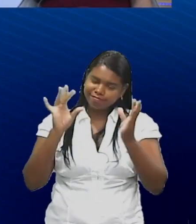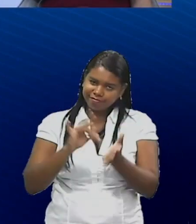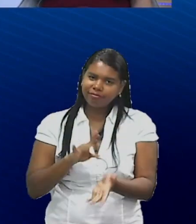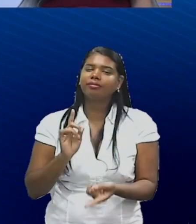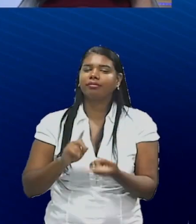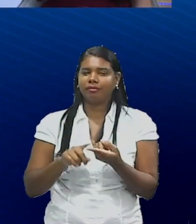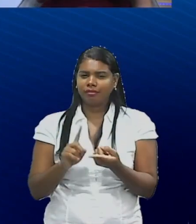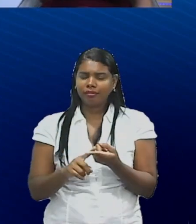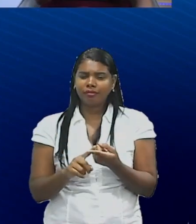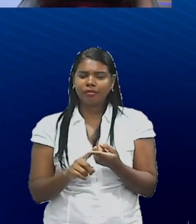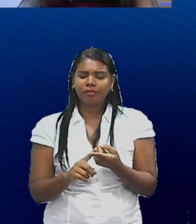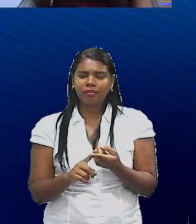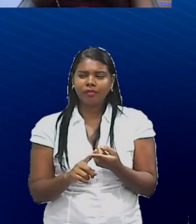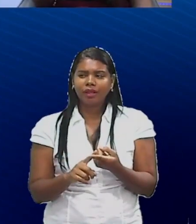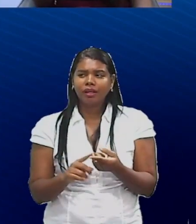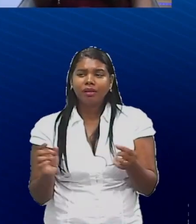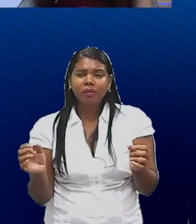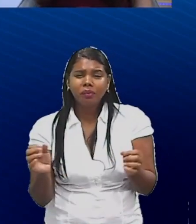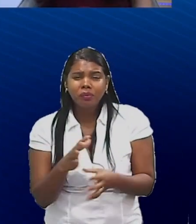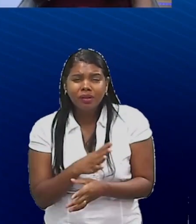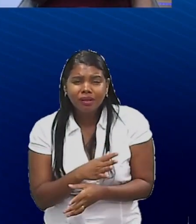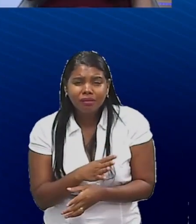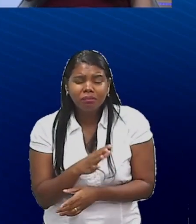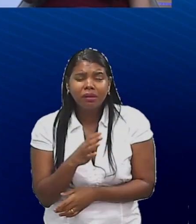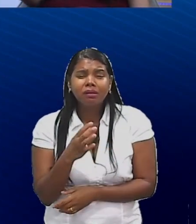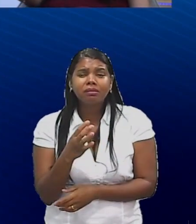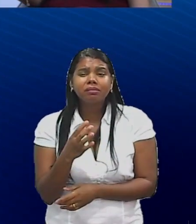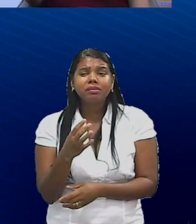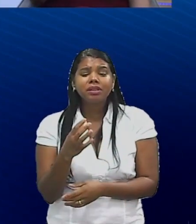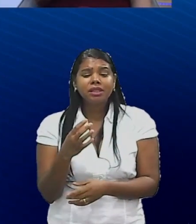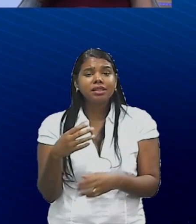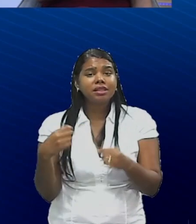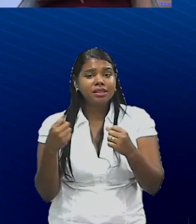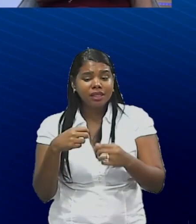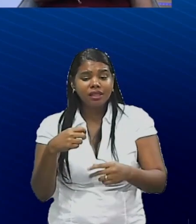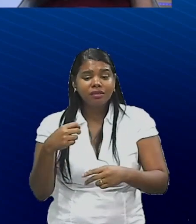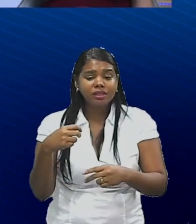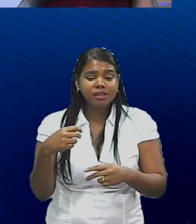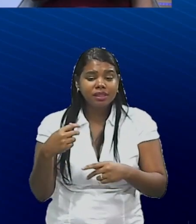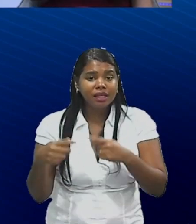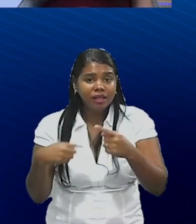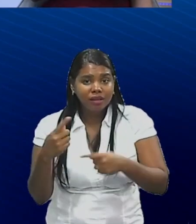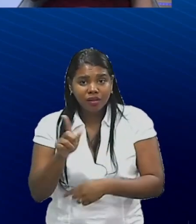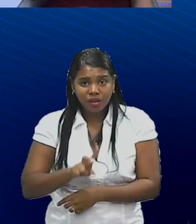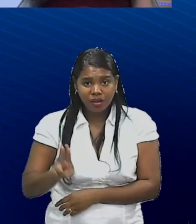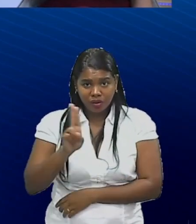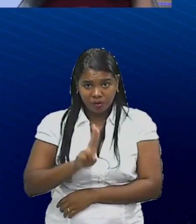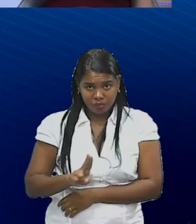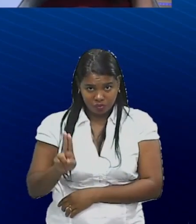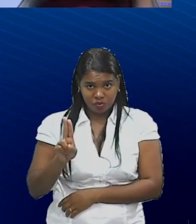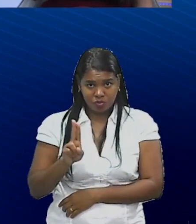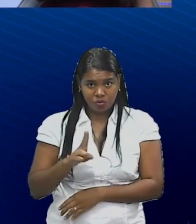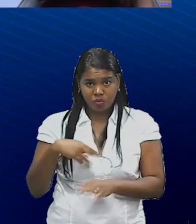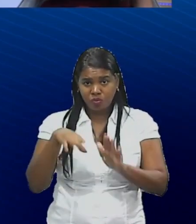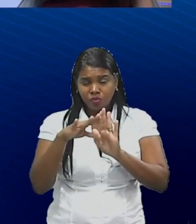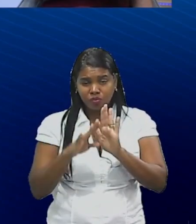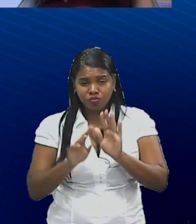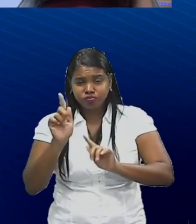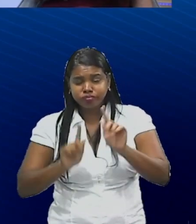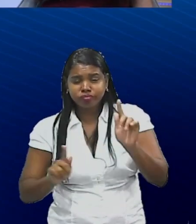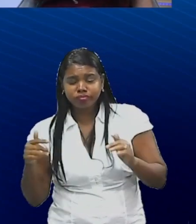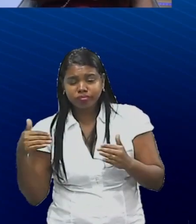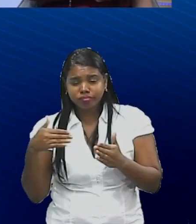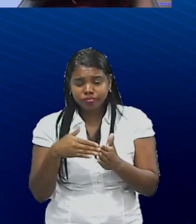seja, quando esse produto se acabar, ele vai ser reciclado, ele vai ser reutilizado, também a gestão da qualidade está presente nessa